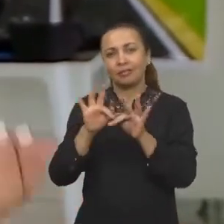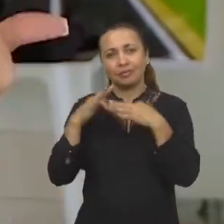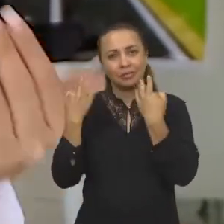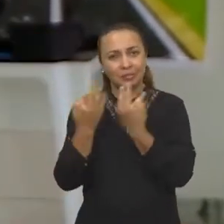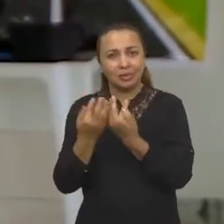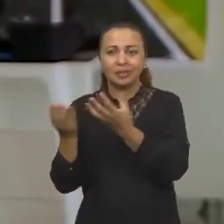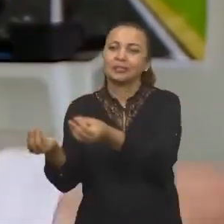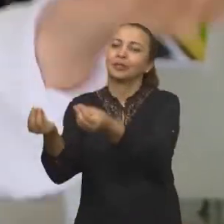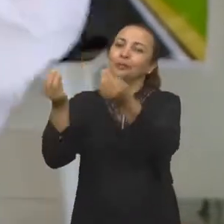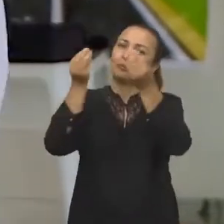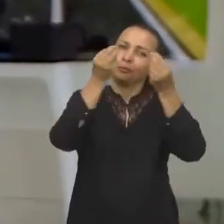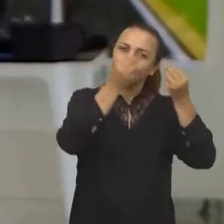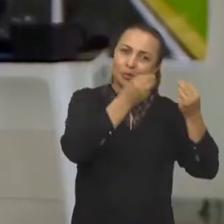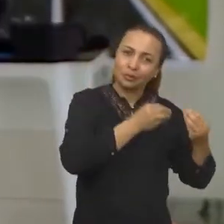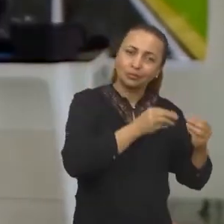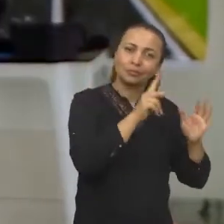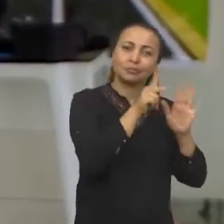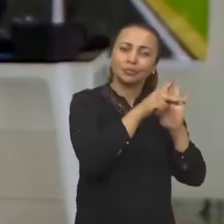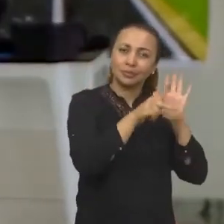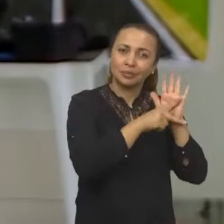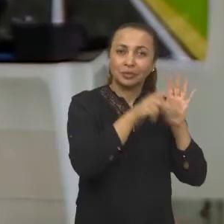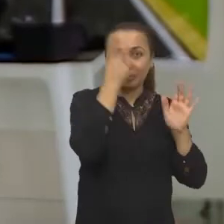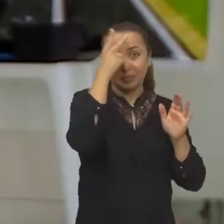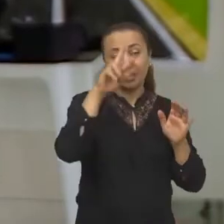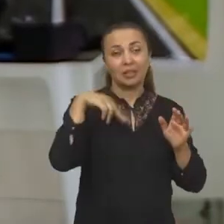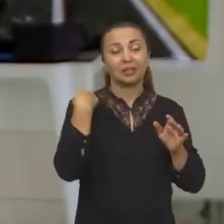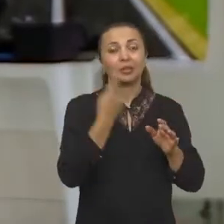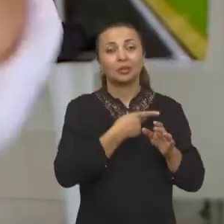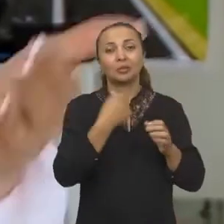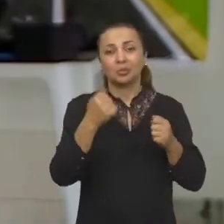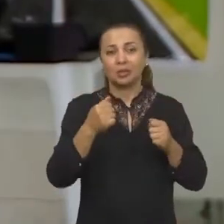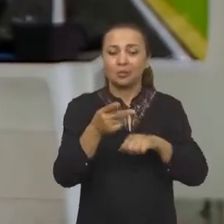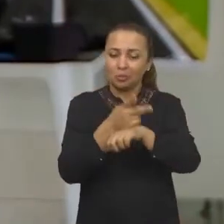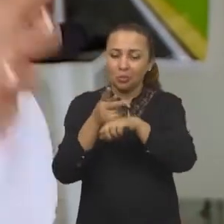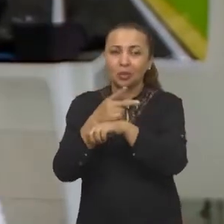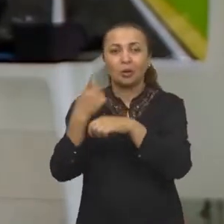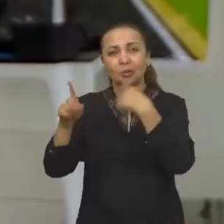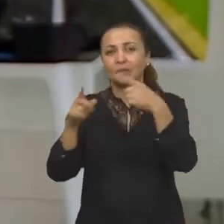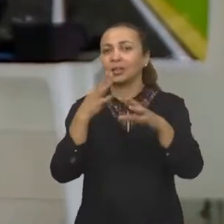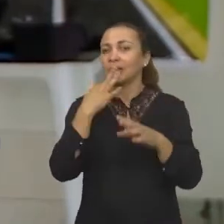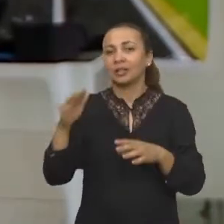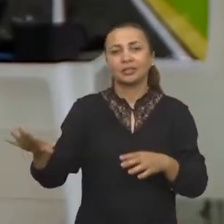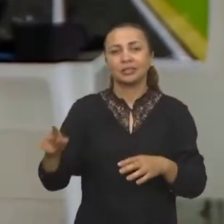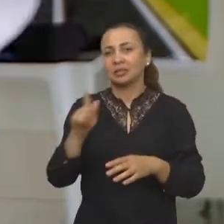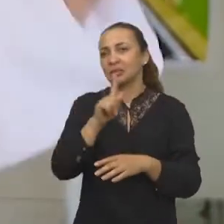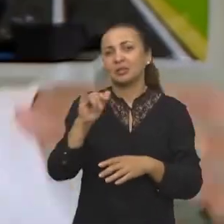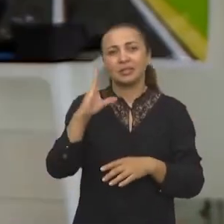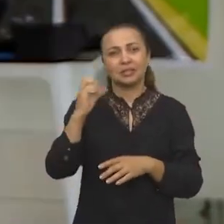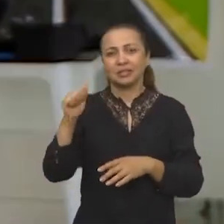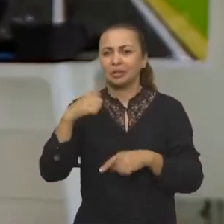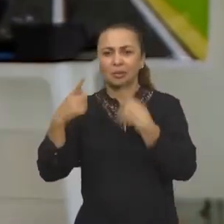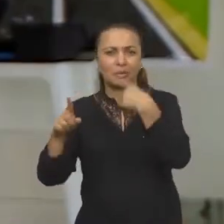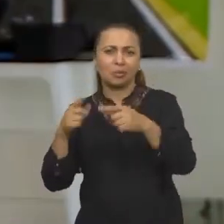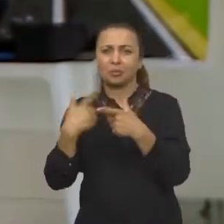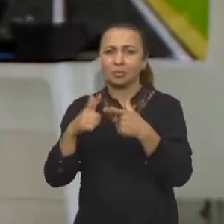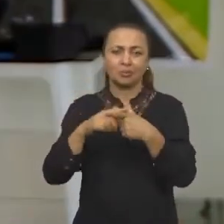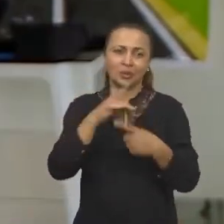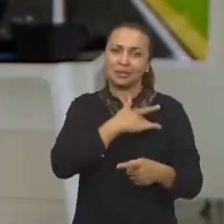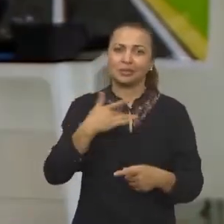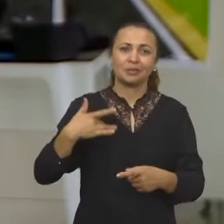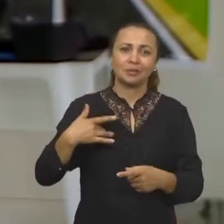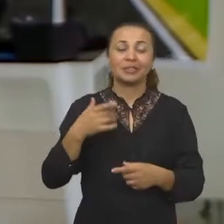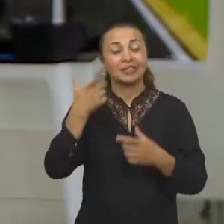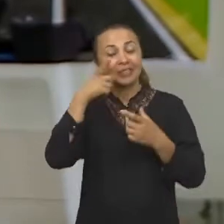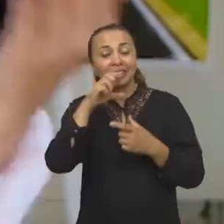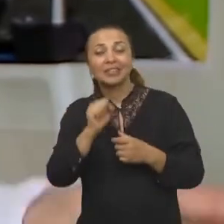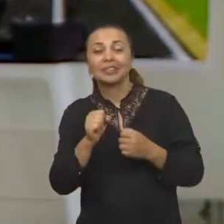criança, a família devolve o carrinho para o projeto para que a gente possa buscar outra criança com Zika ou com qualquer outra condição